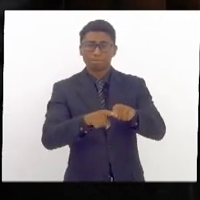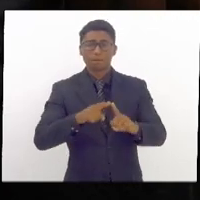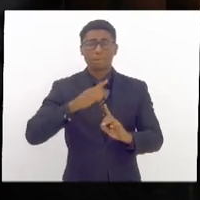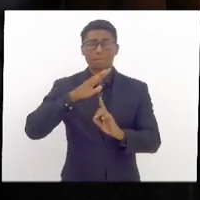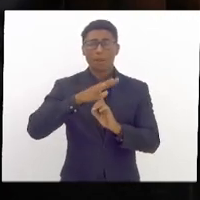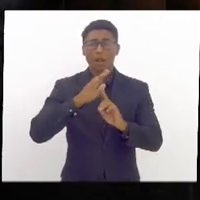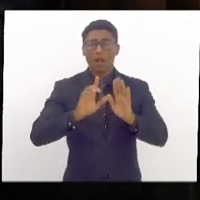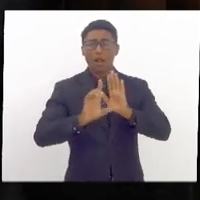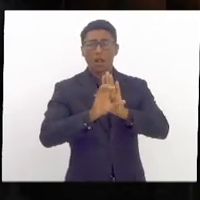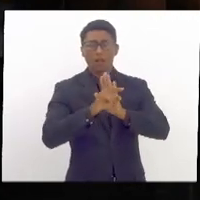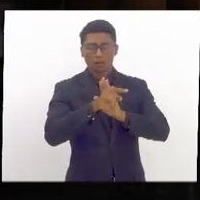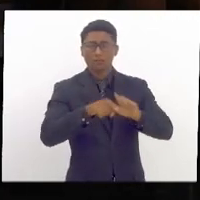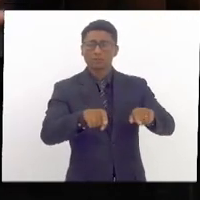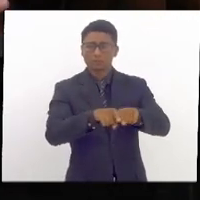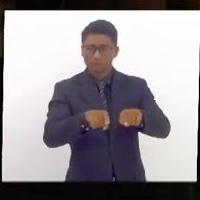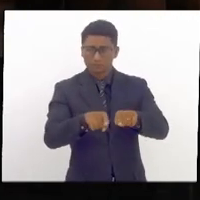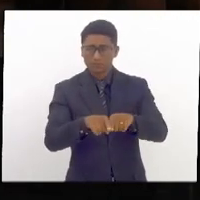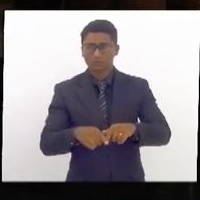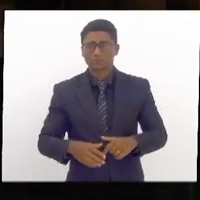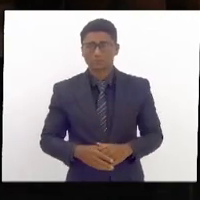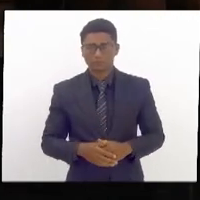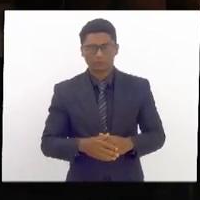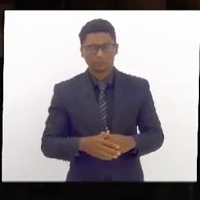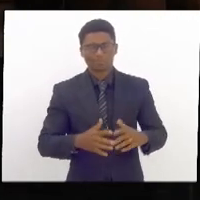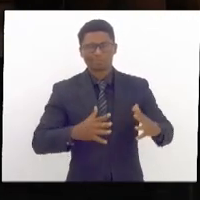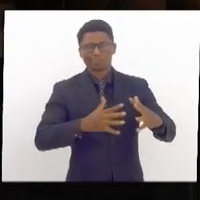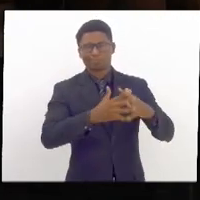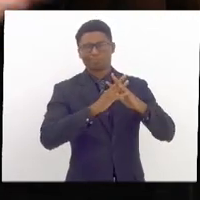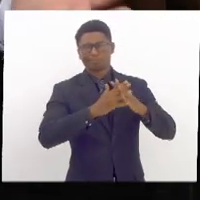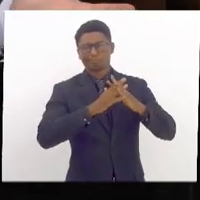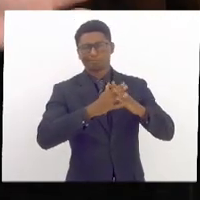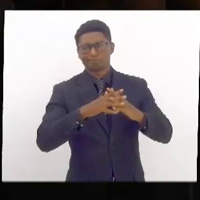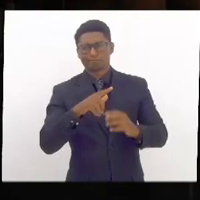assim. Tem muita coisa em aberto por ali. E eu